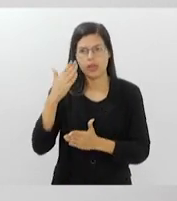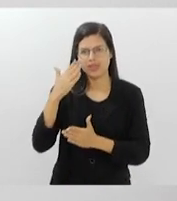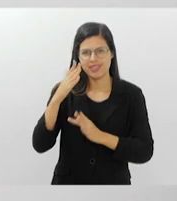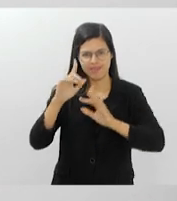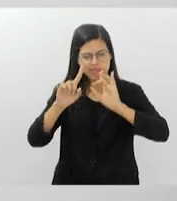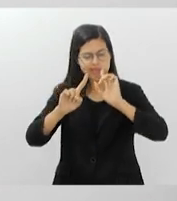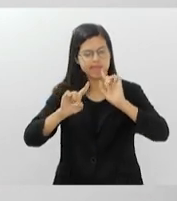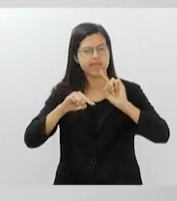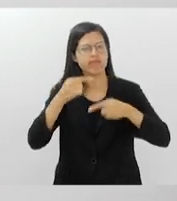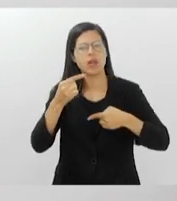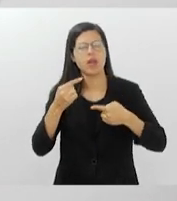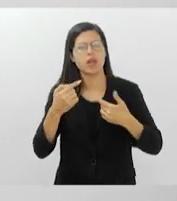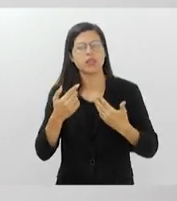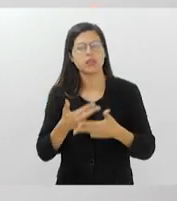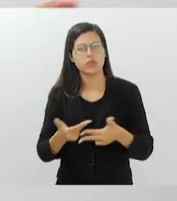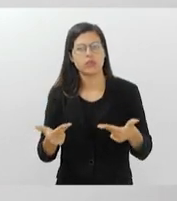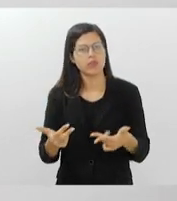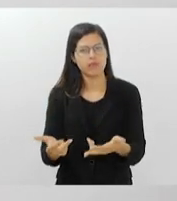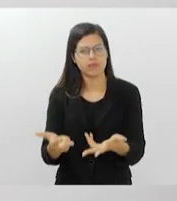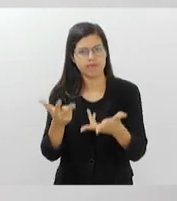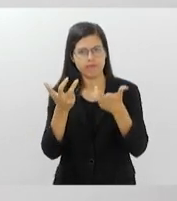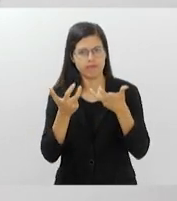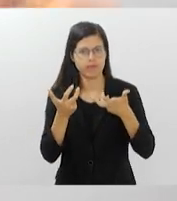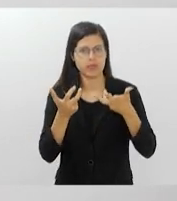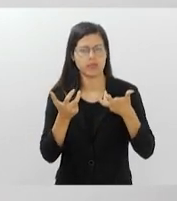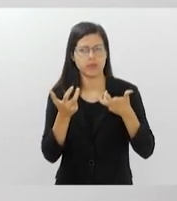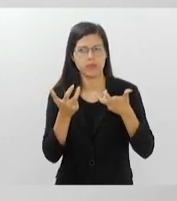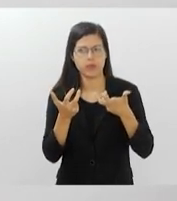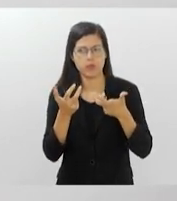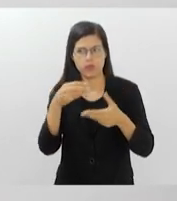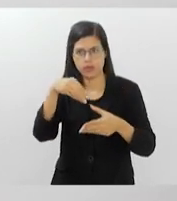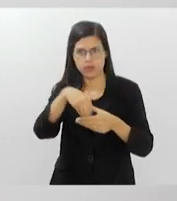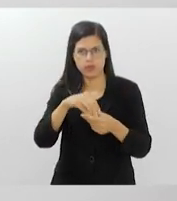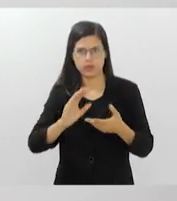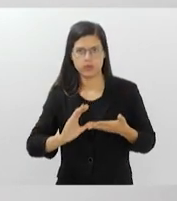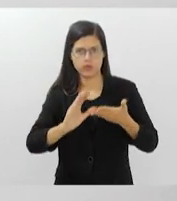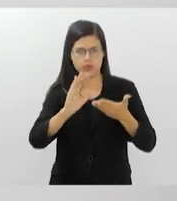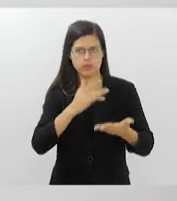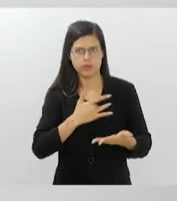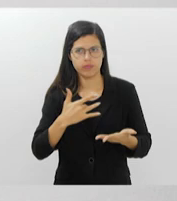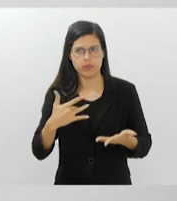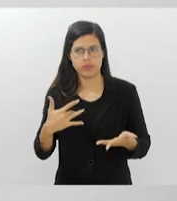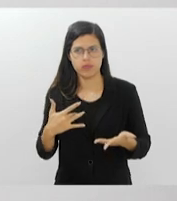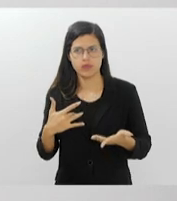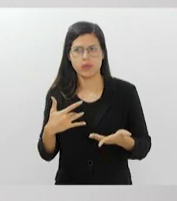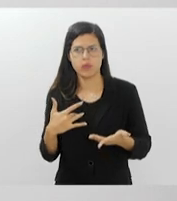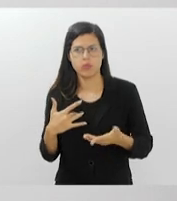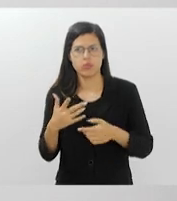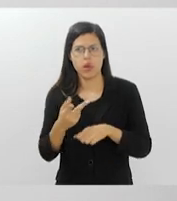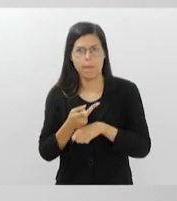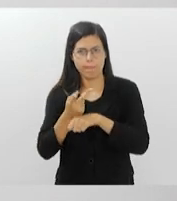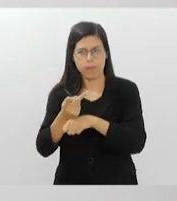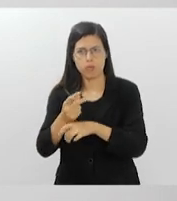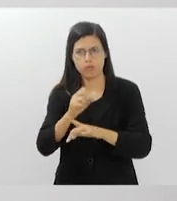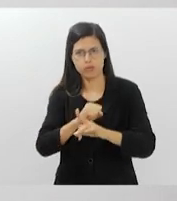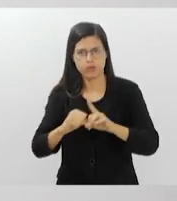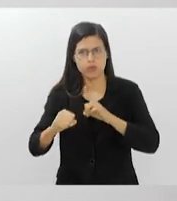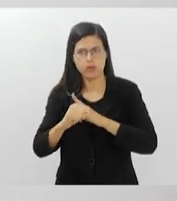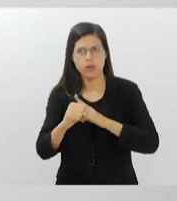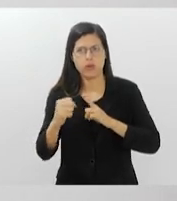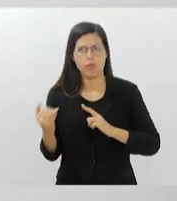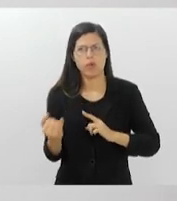né Essas coisas que a gente tem visto lá dentro do Conselho de saúde nem a procura da sociedade são importante a gente